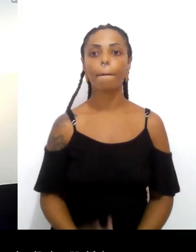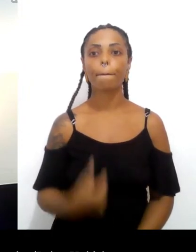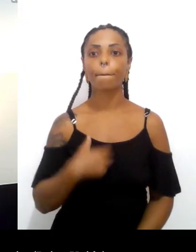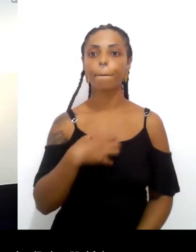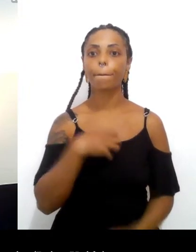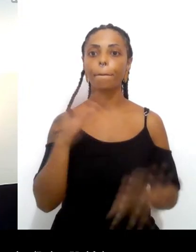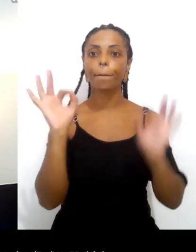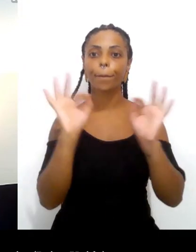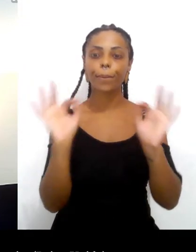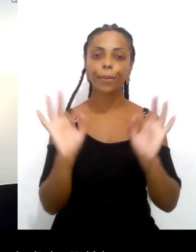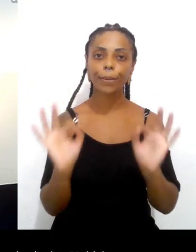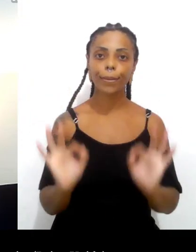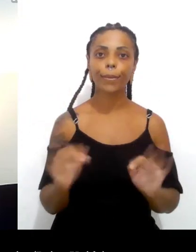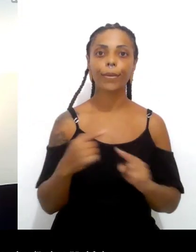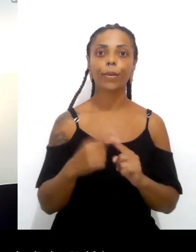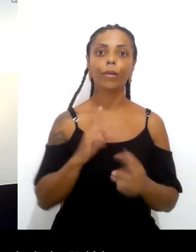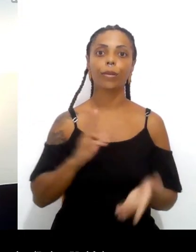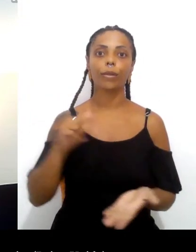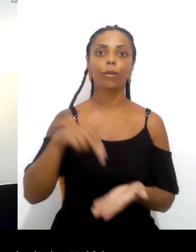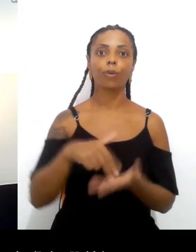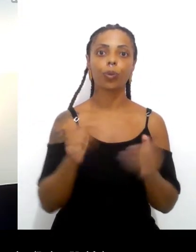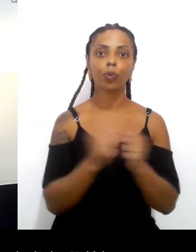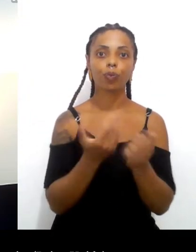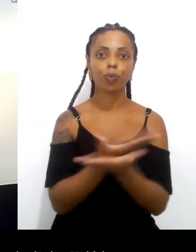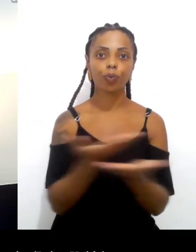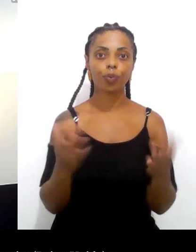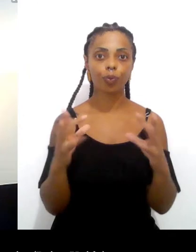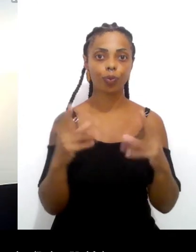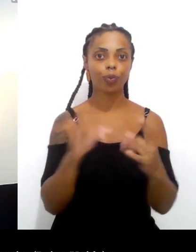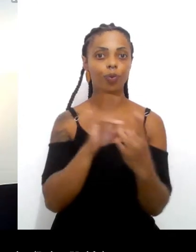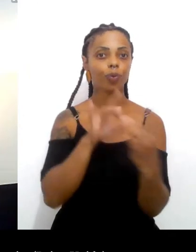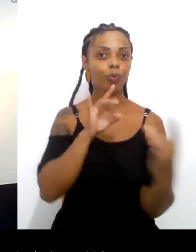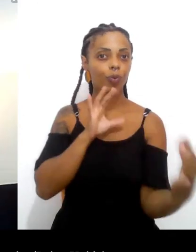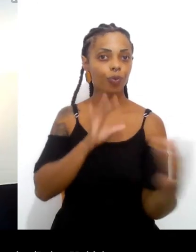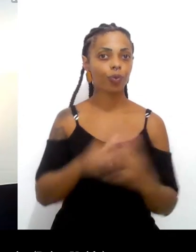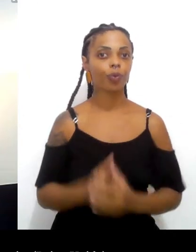contente por estar aqui com todos vocês online